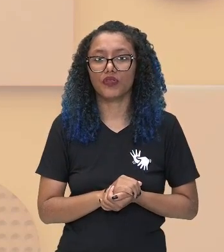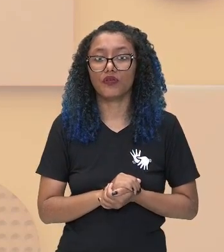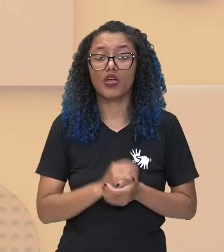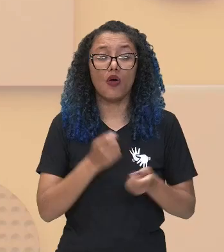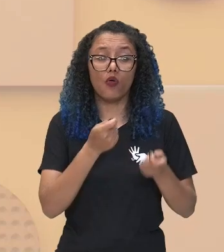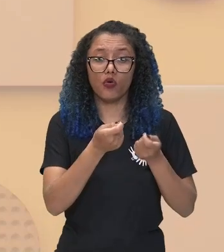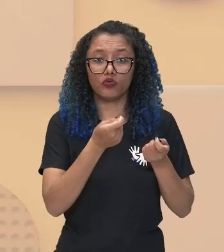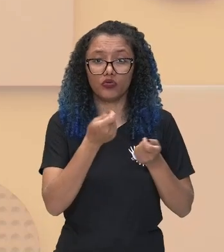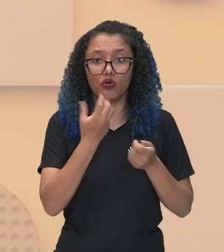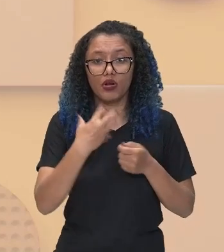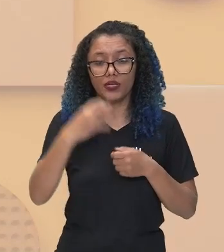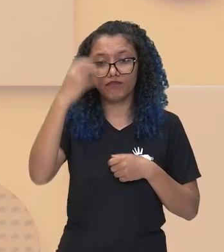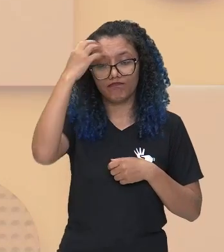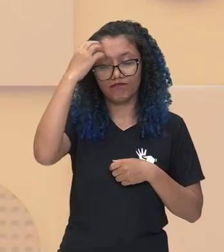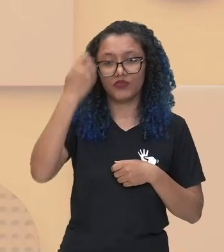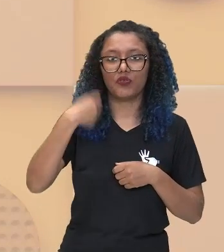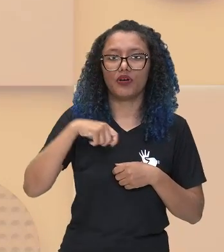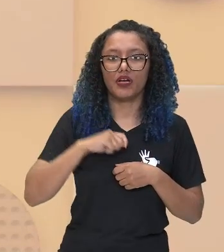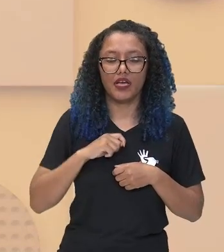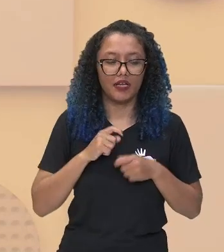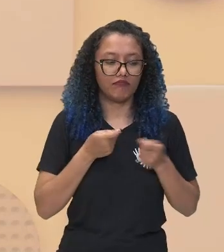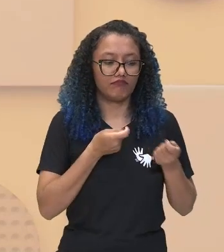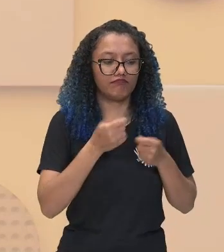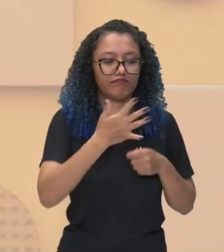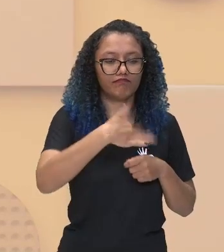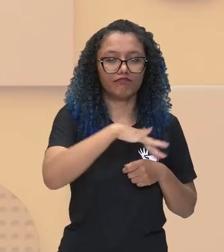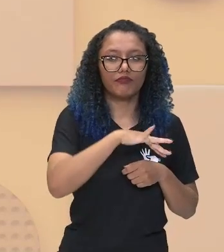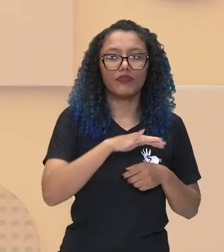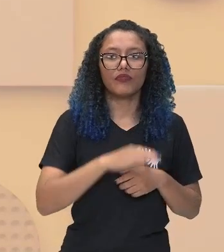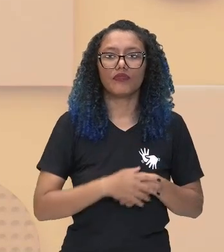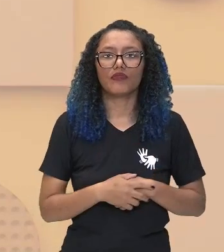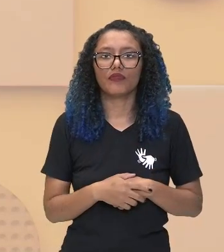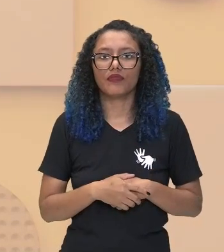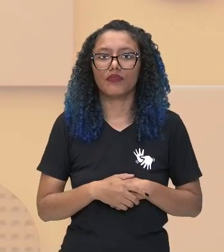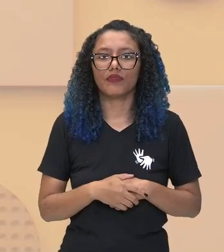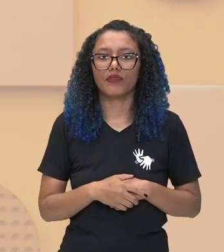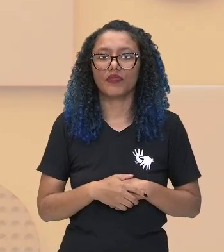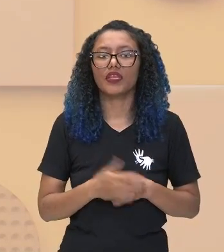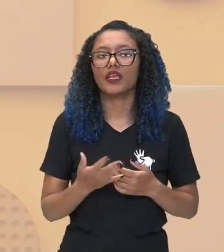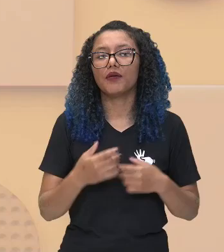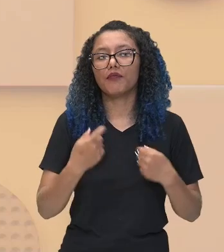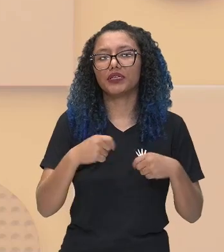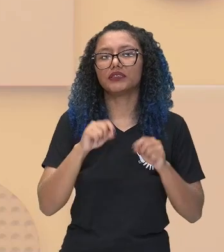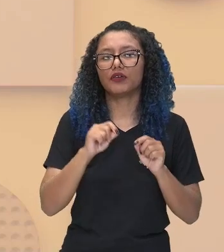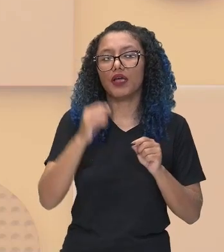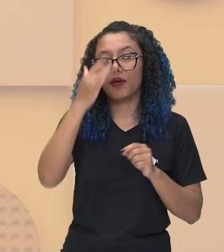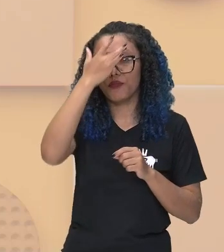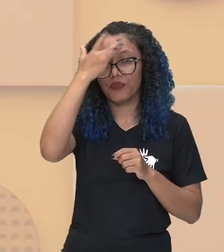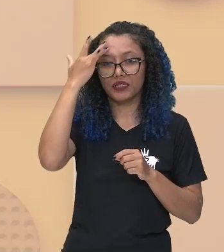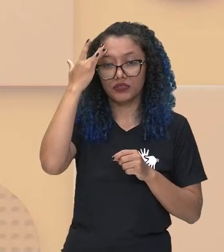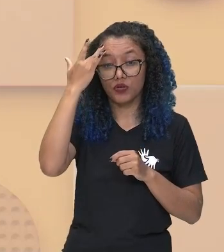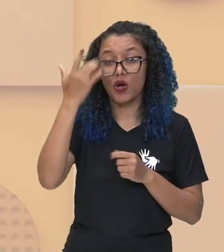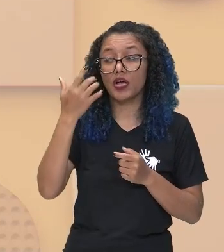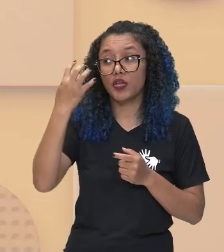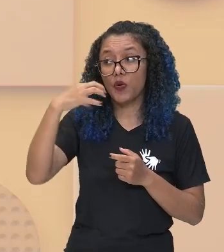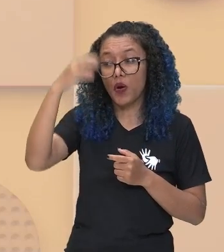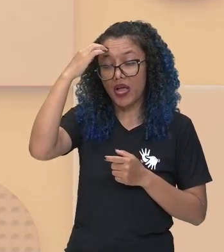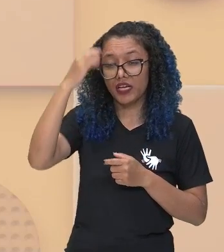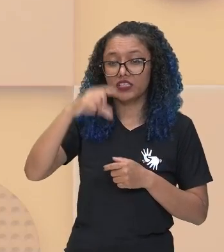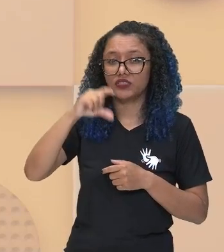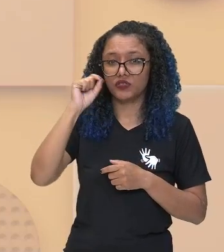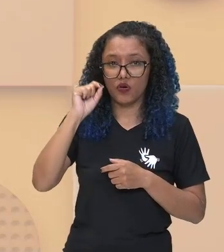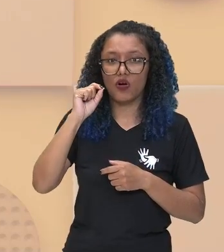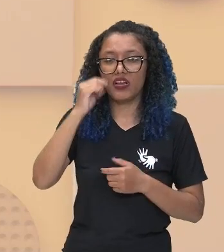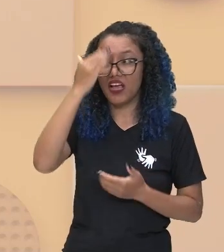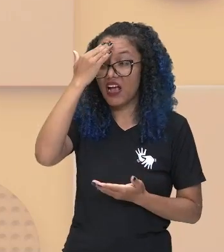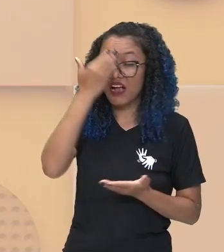coroa espanhola. E claro que quem deve estar à frente são pessoas nomeadas pelo próprio rei, que tem ali